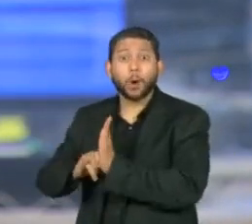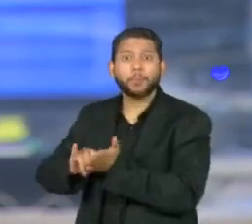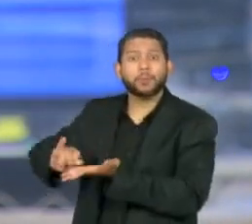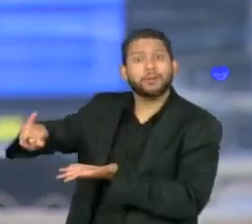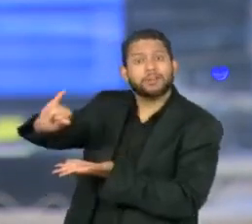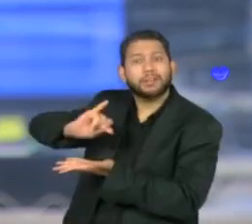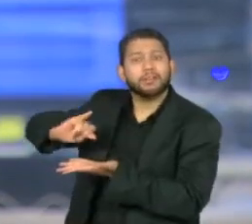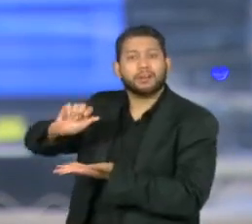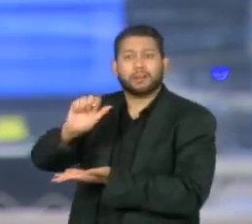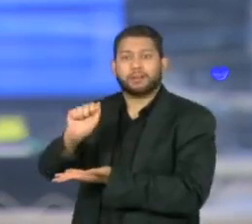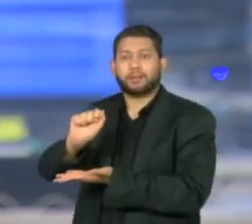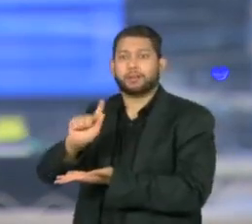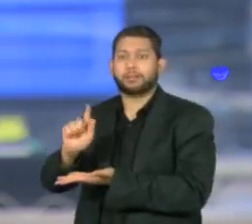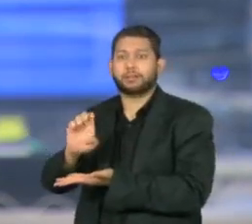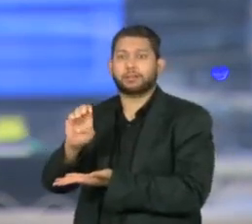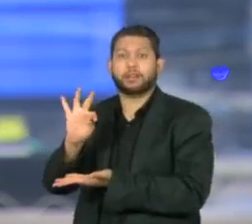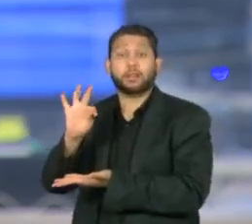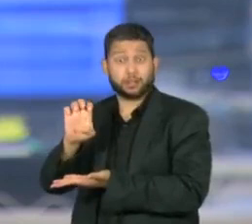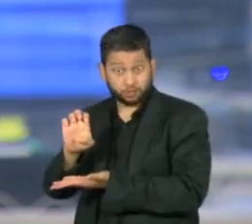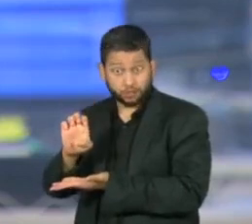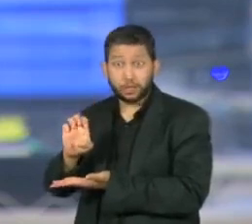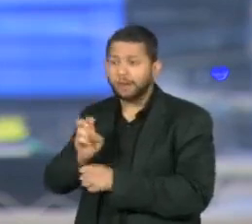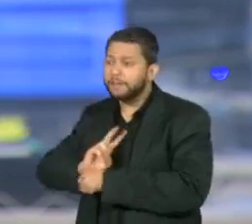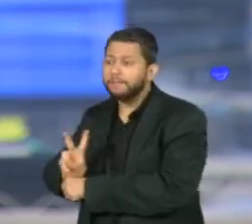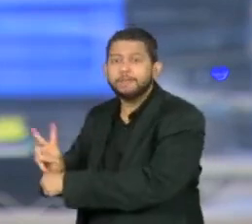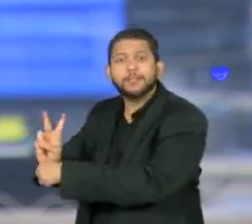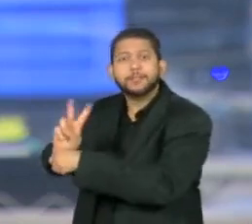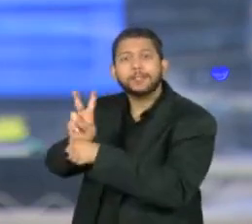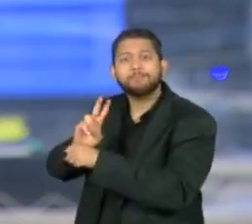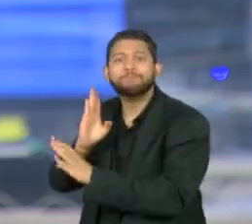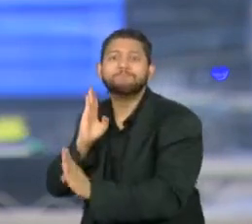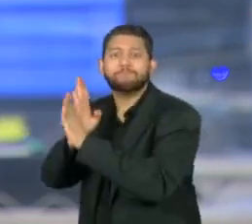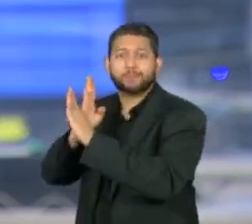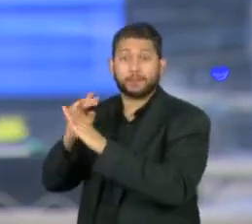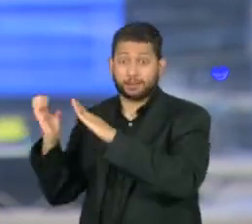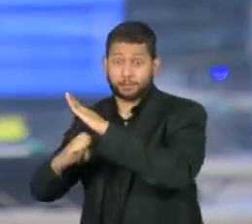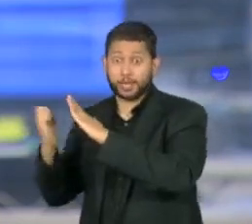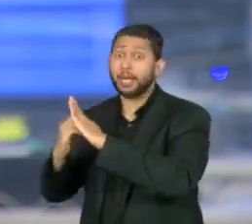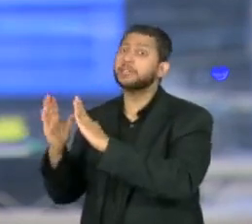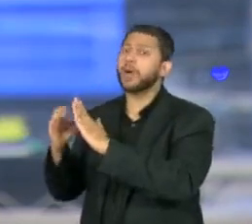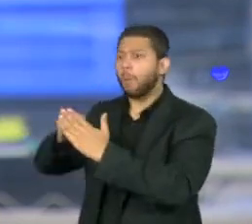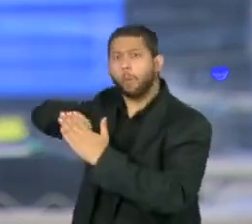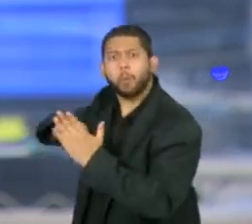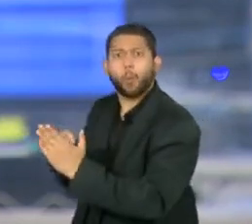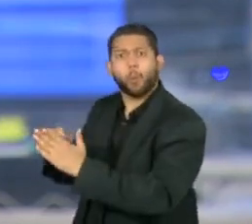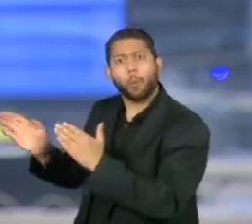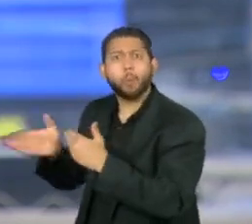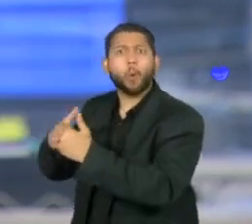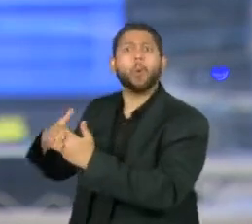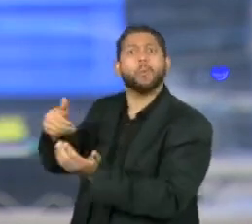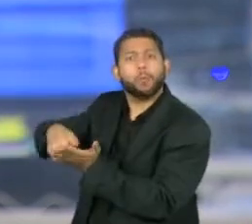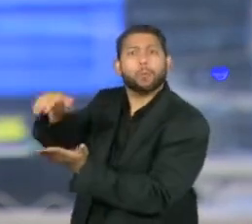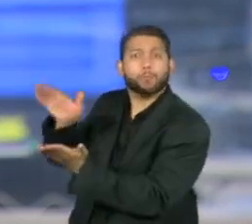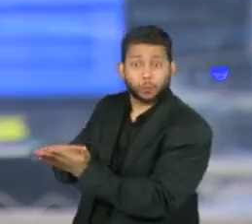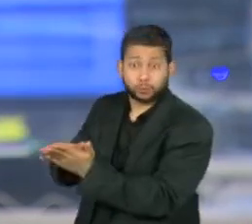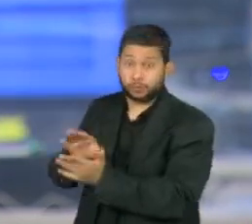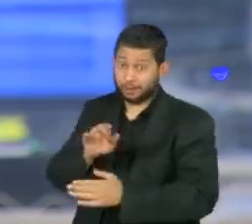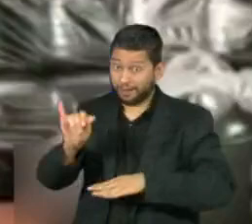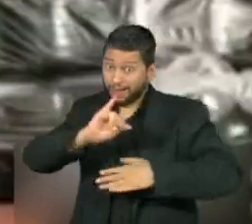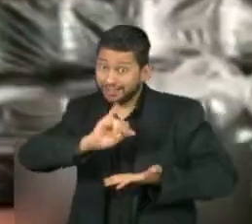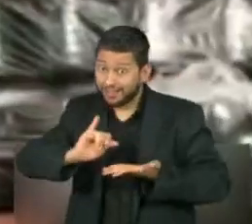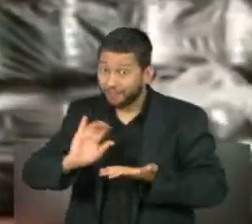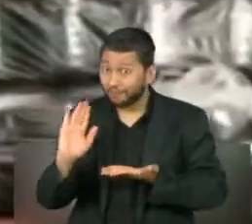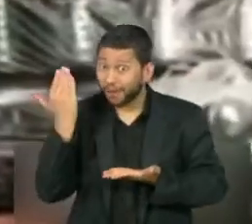fábricas clandestinas que falsificavam o produto. Azeite falsificado, além de enganar o consumidor, também pode fazer mal à